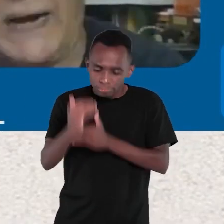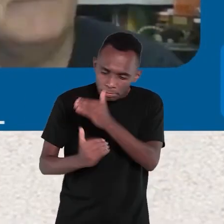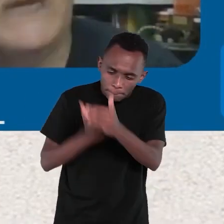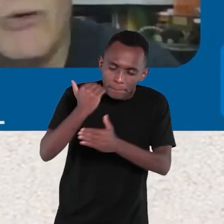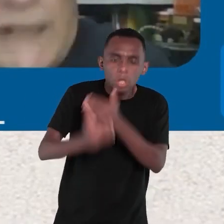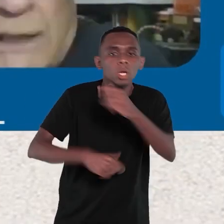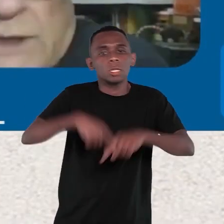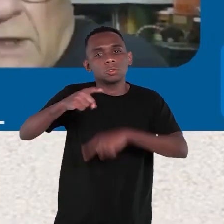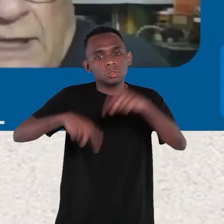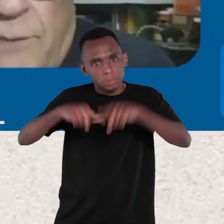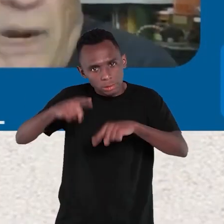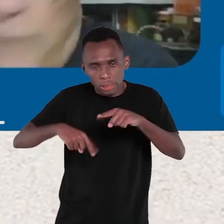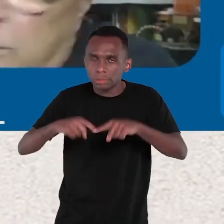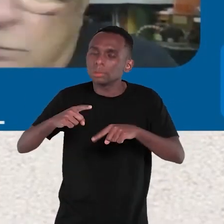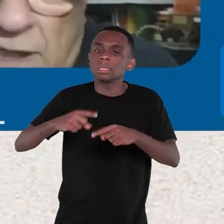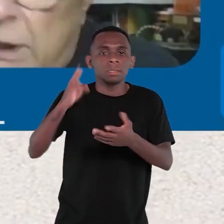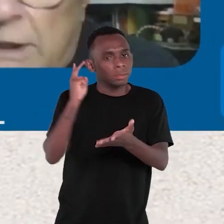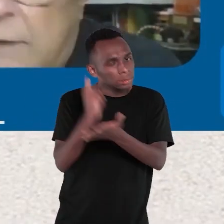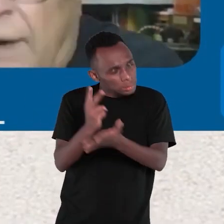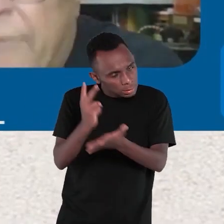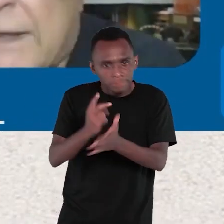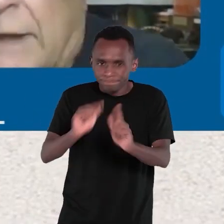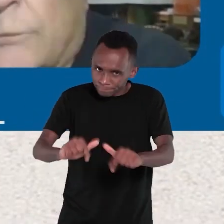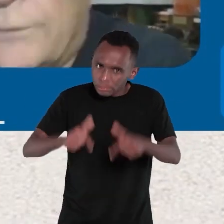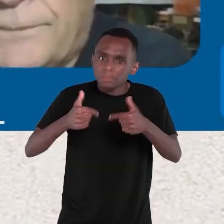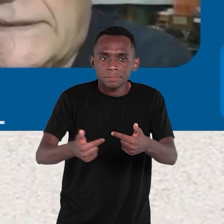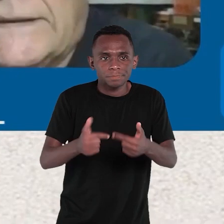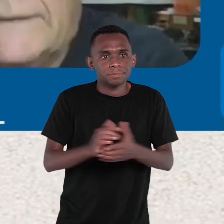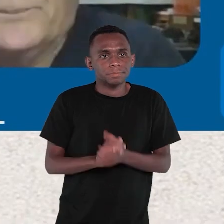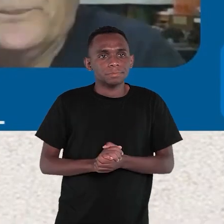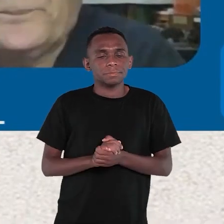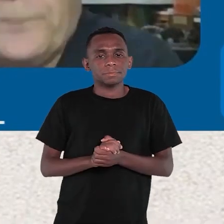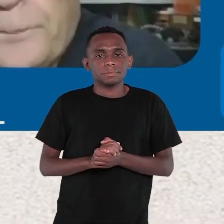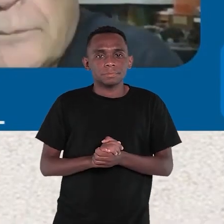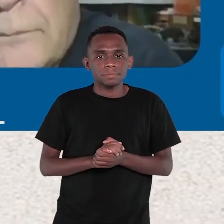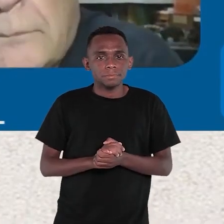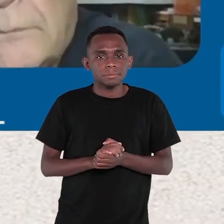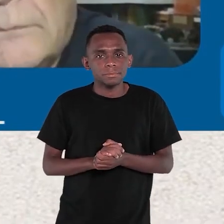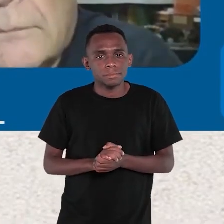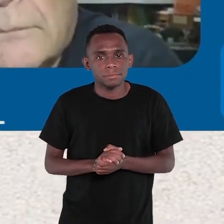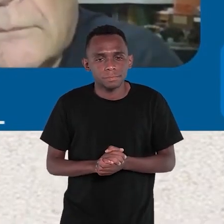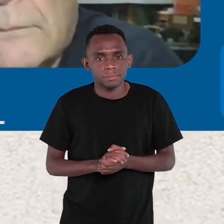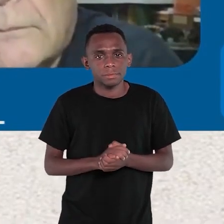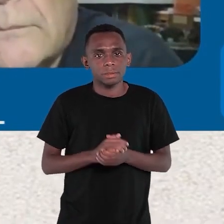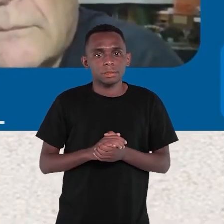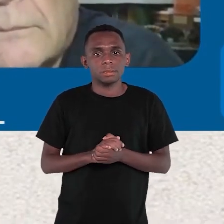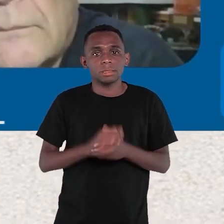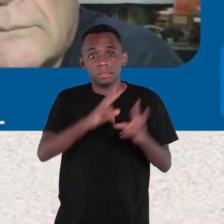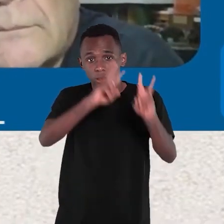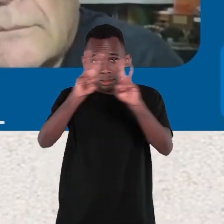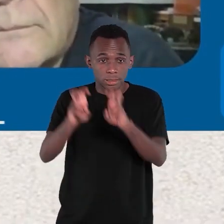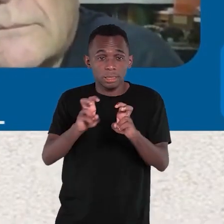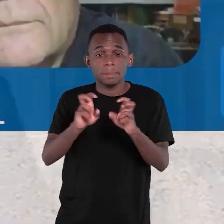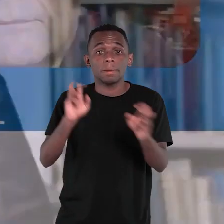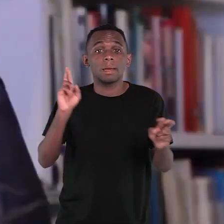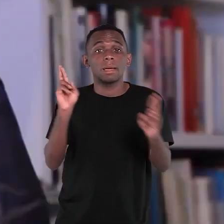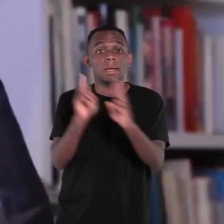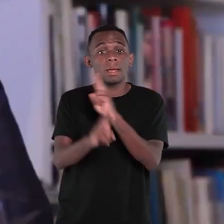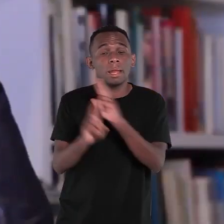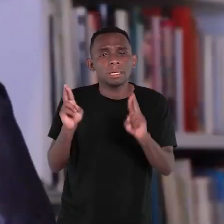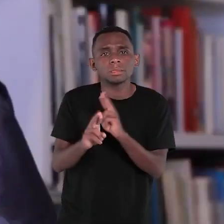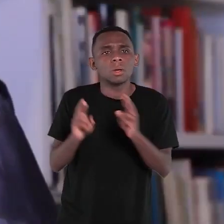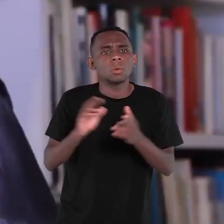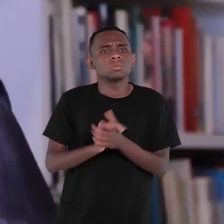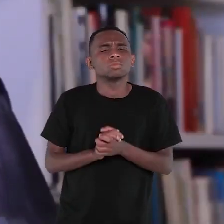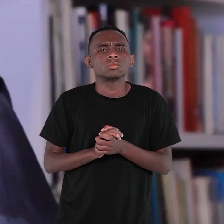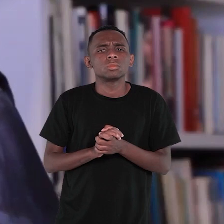verba para ir melhorando esses equipamentos, a gente vai fazendo, né? Com relação não a sua, a